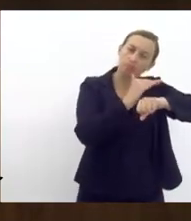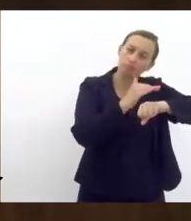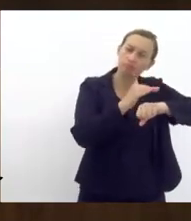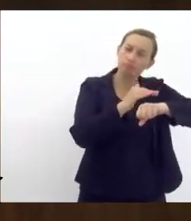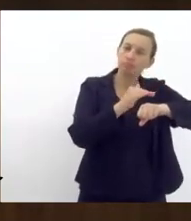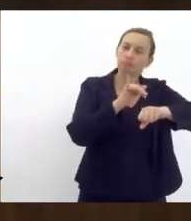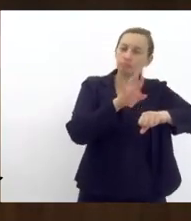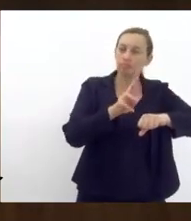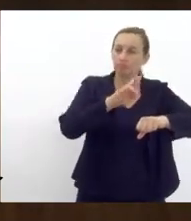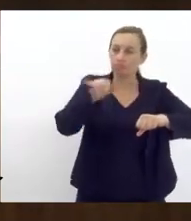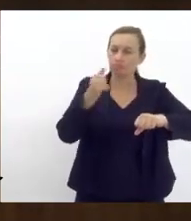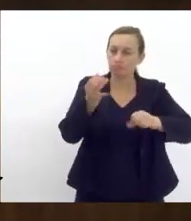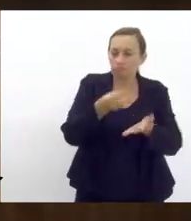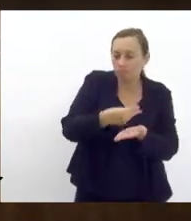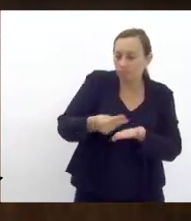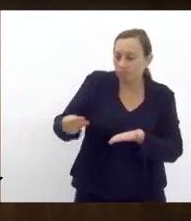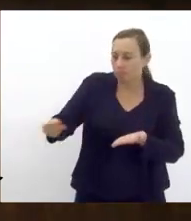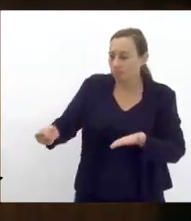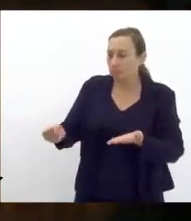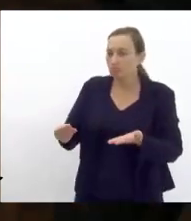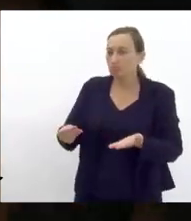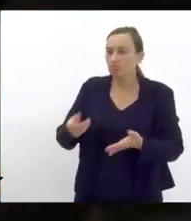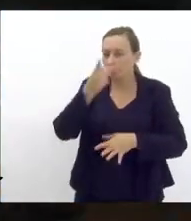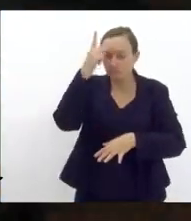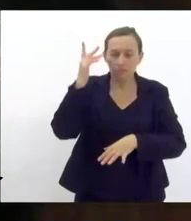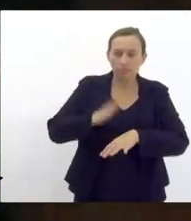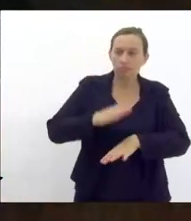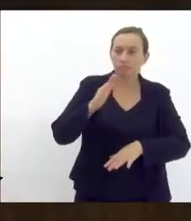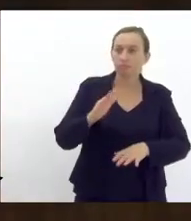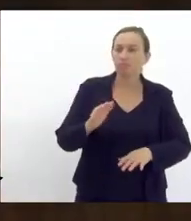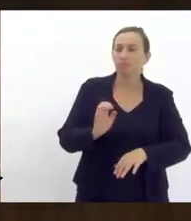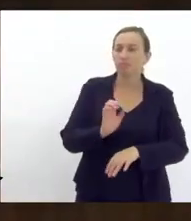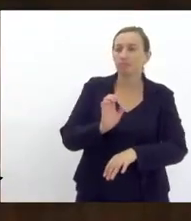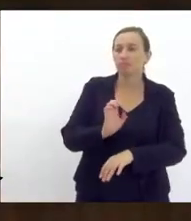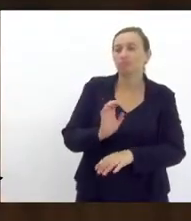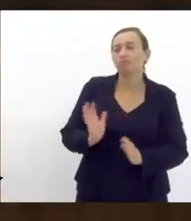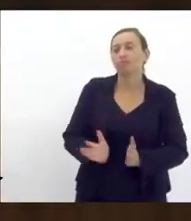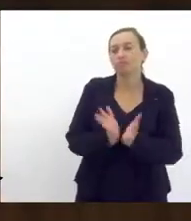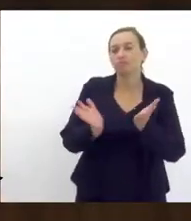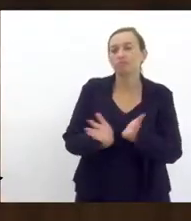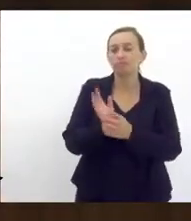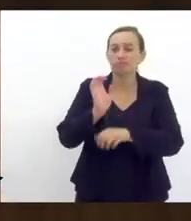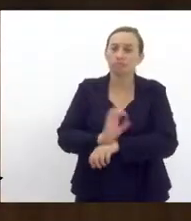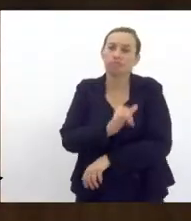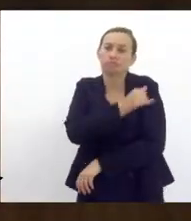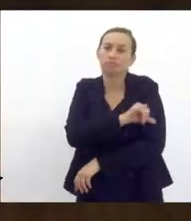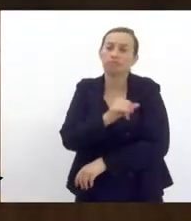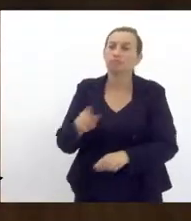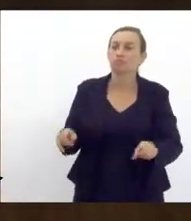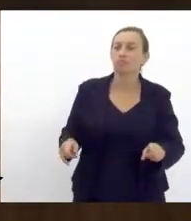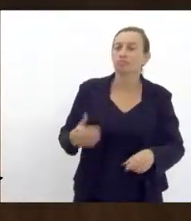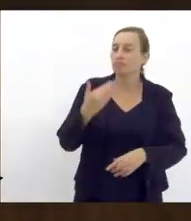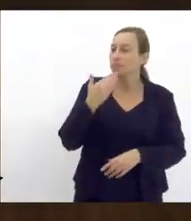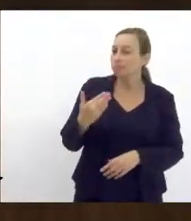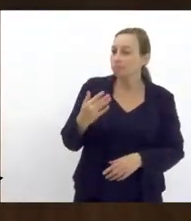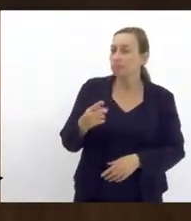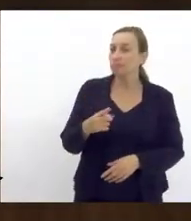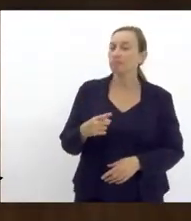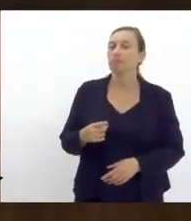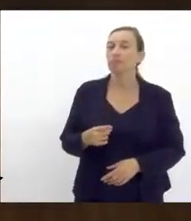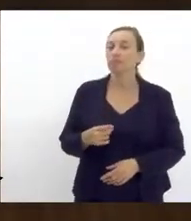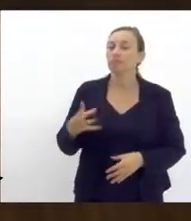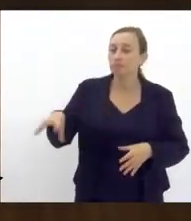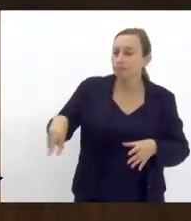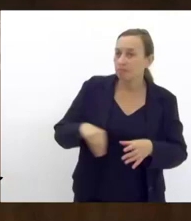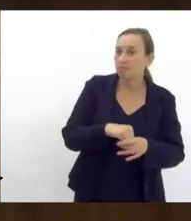para a população mais empobrecida do Estado do Rio de Janeiro e por força de lei Nossa no final do ano Pedimos que